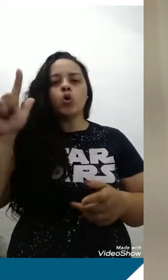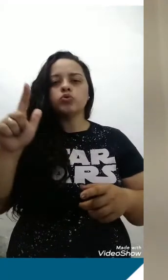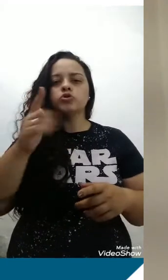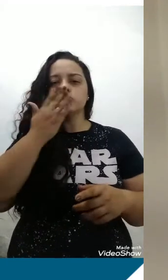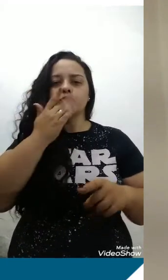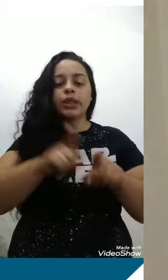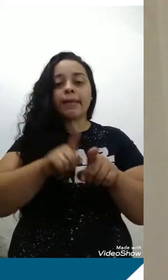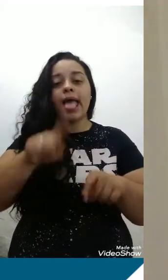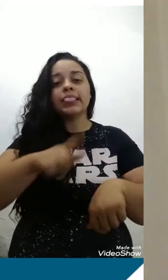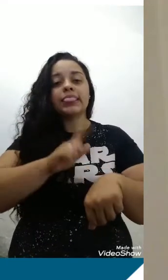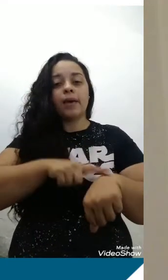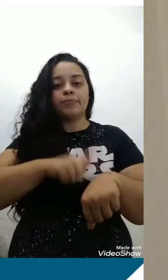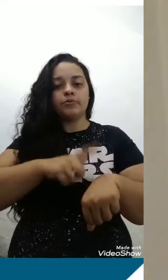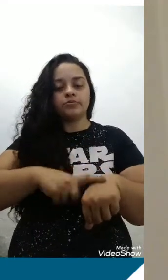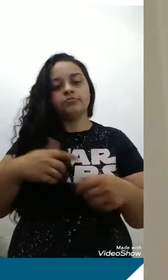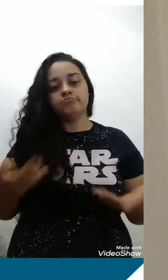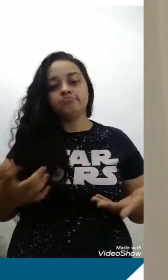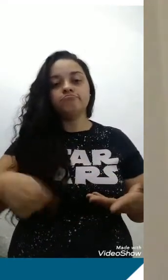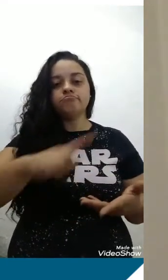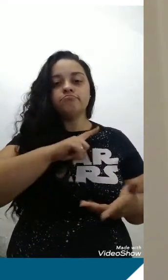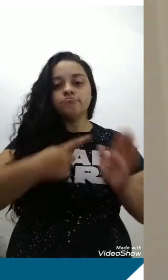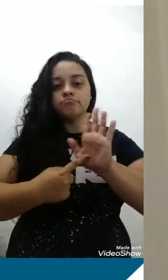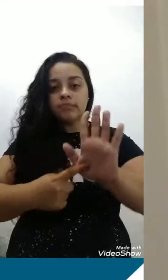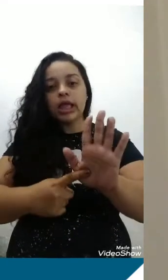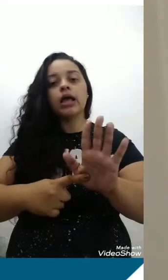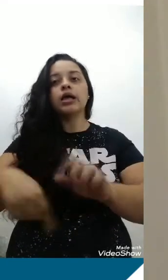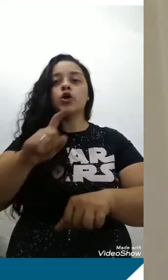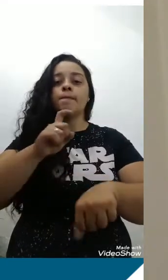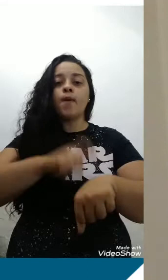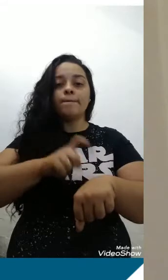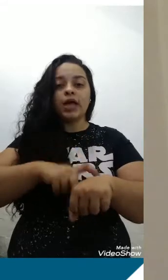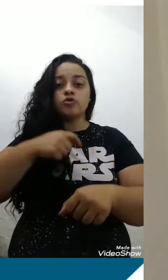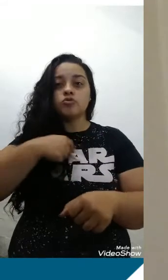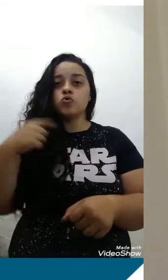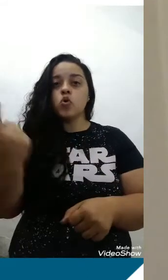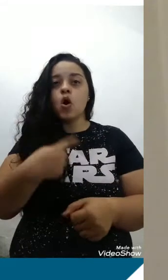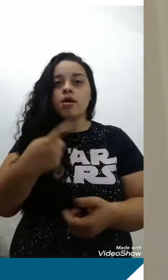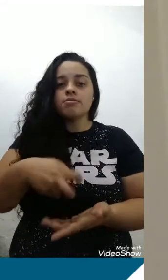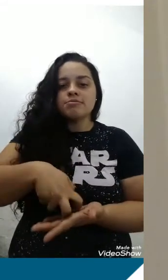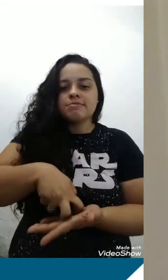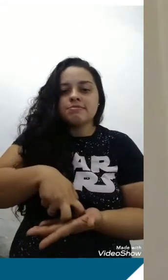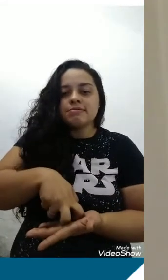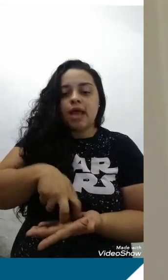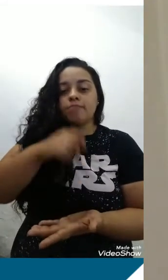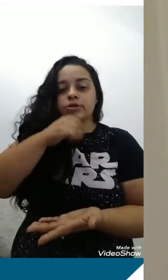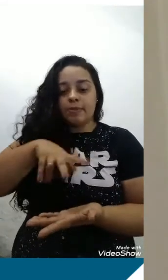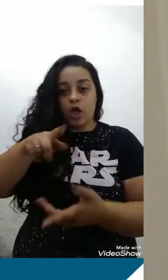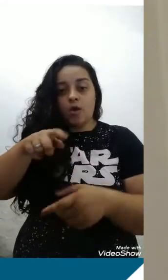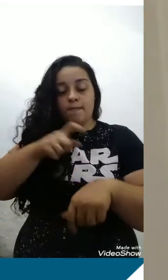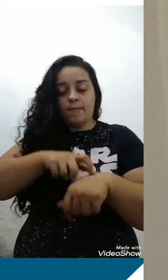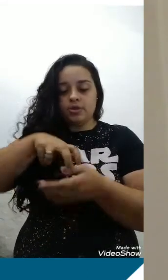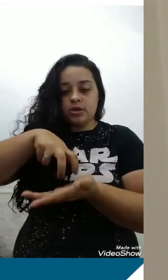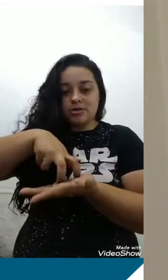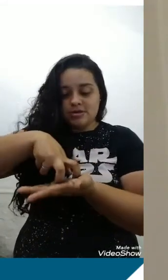o outro fator, que é o tempo, ele aparece quando nós dobramos os